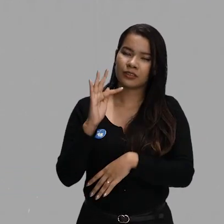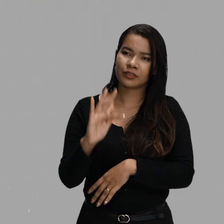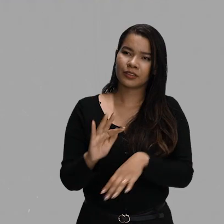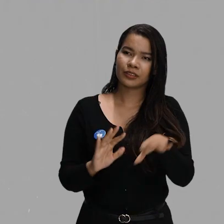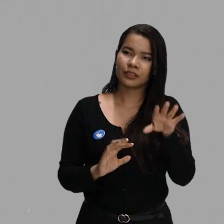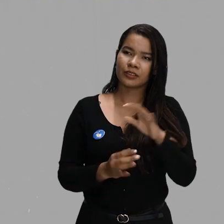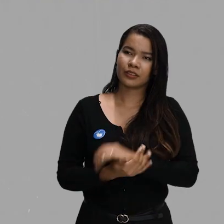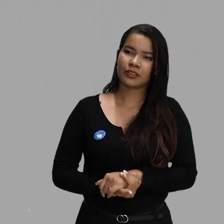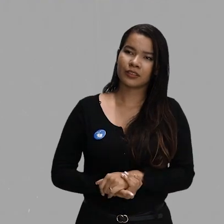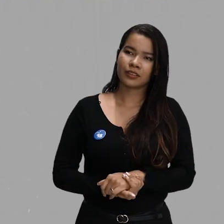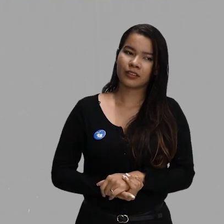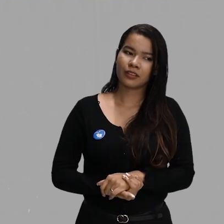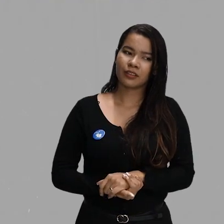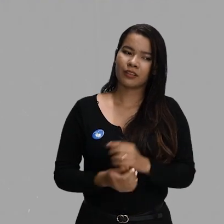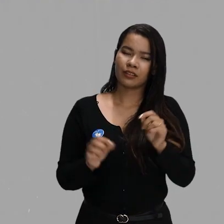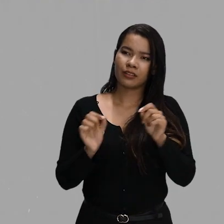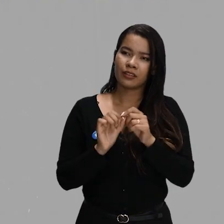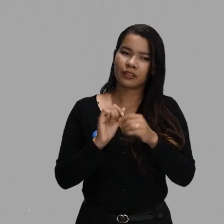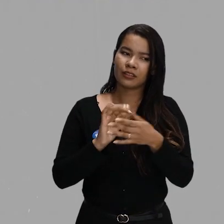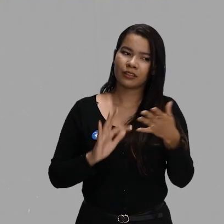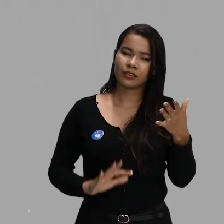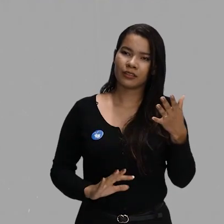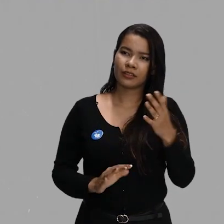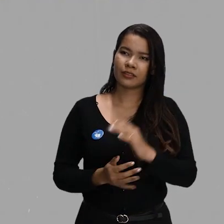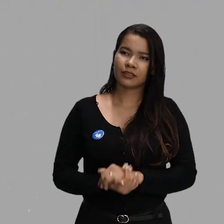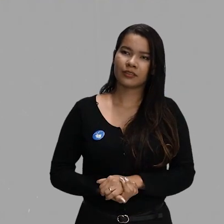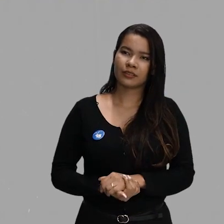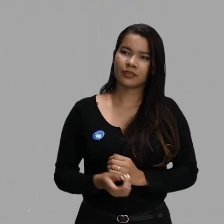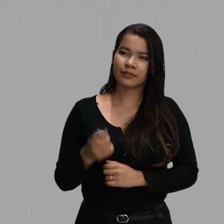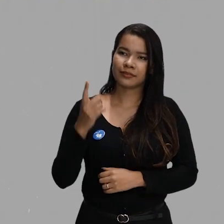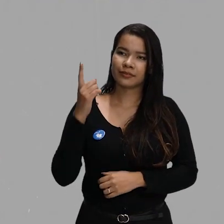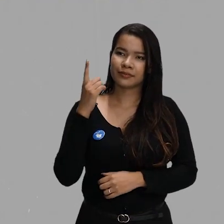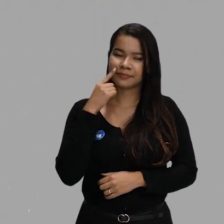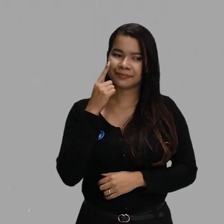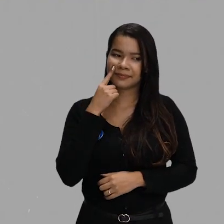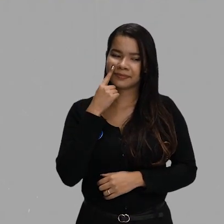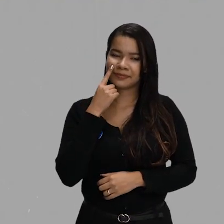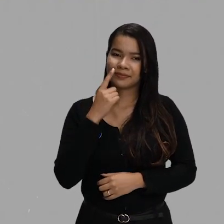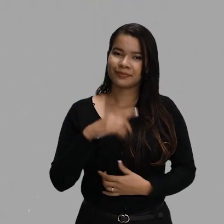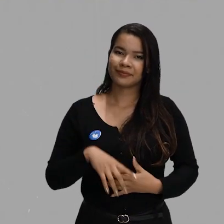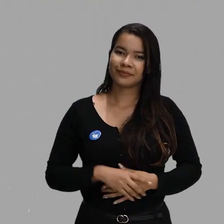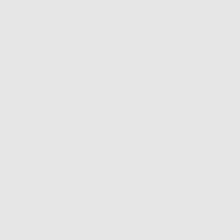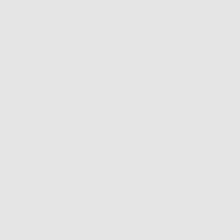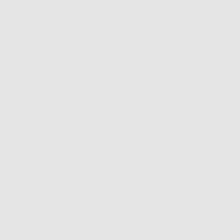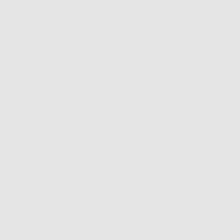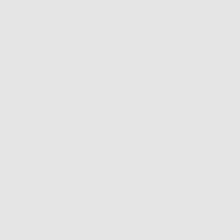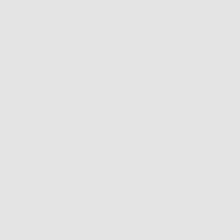mas faremos exercícios e eu pergunto, compliquei?